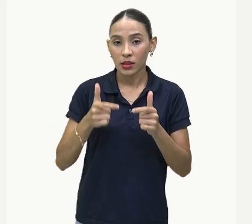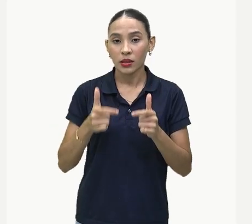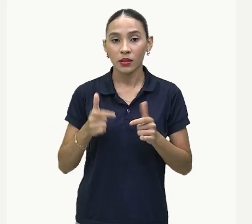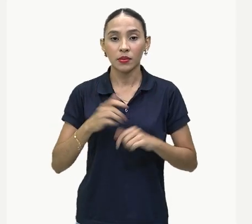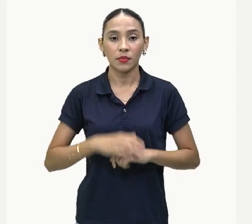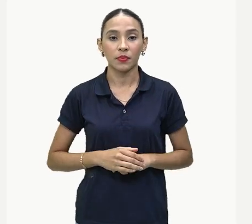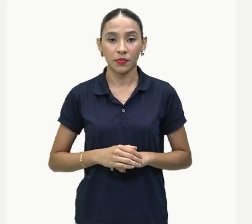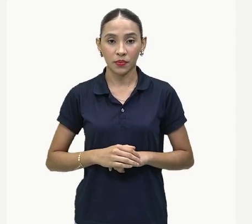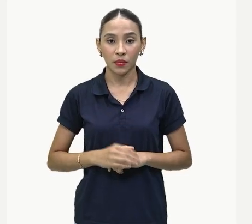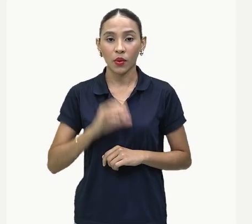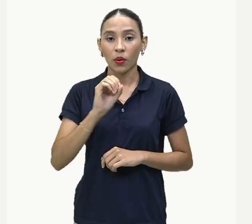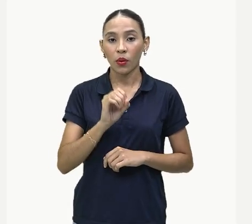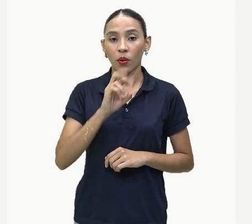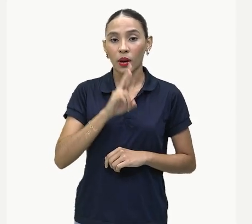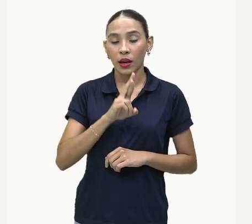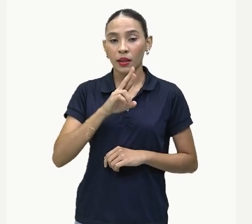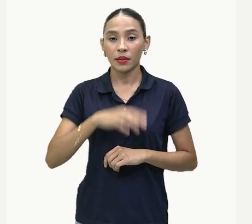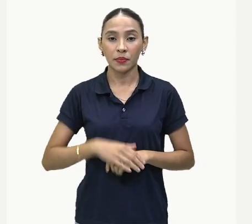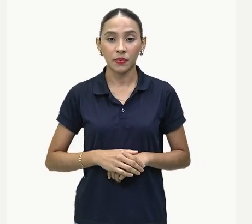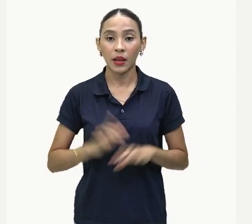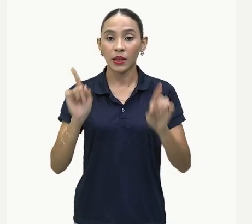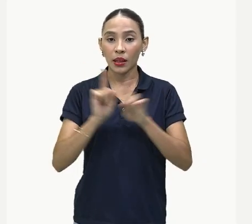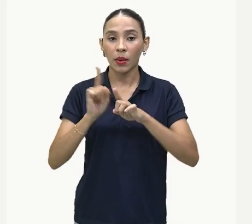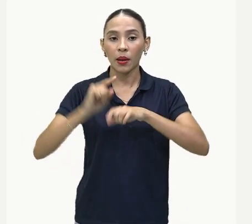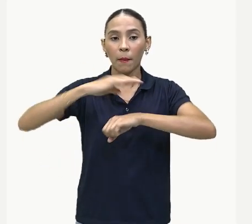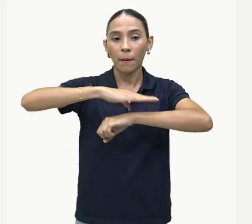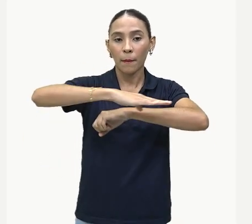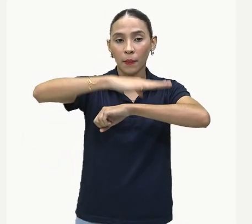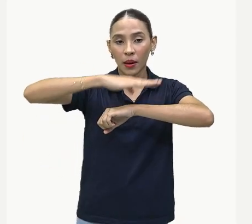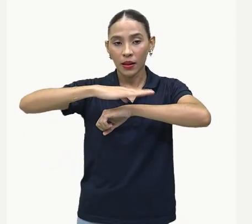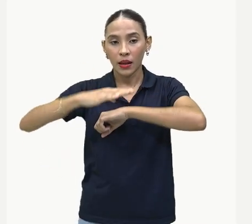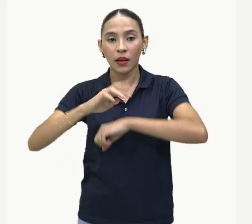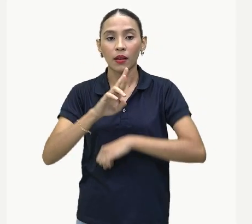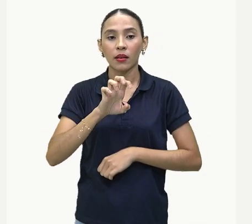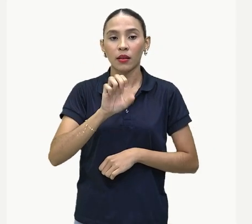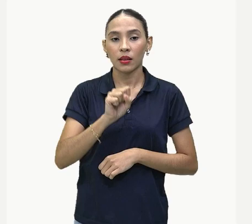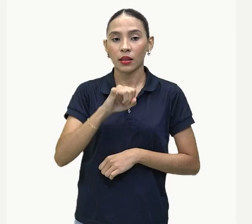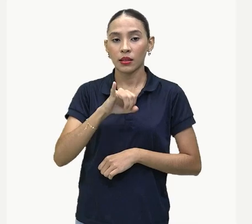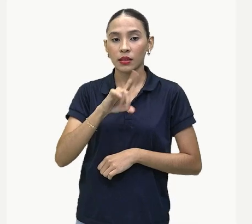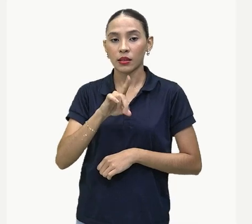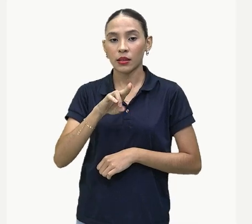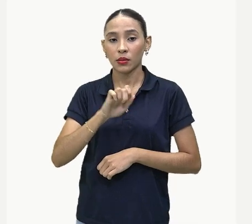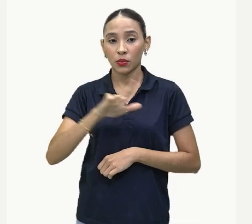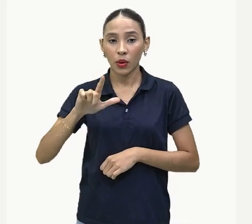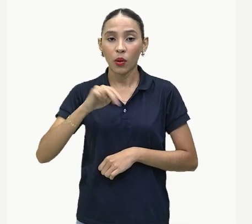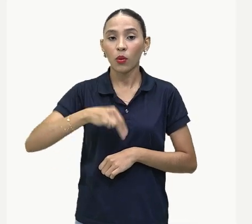o Planalto da Amazônia Oriental e os planaltos residuais